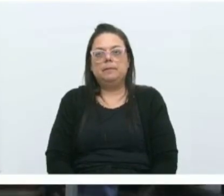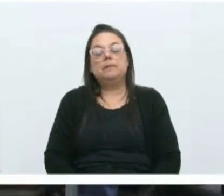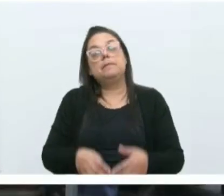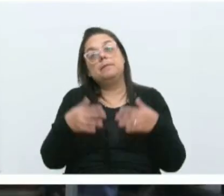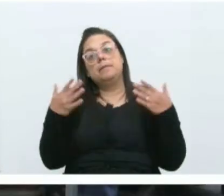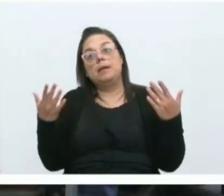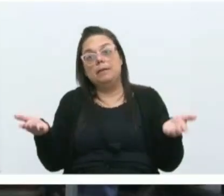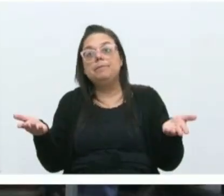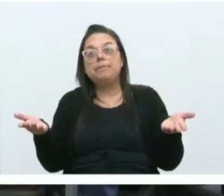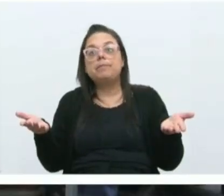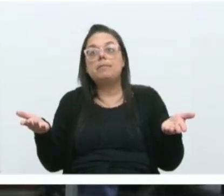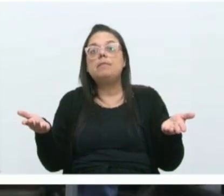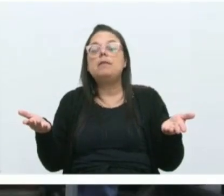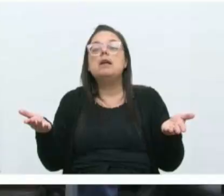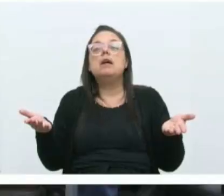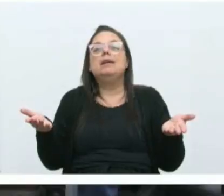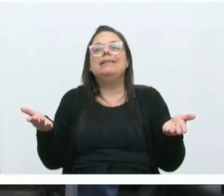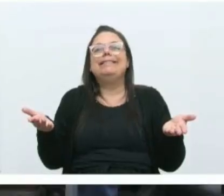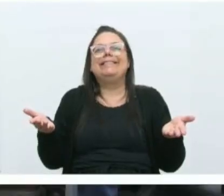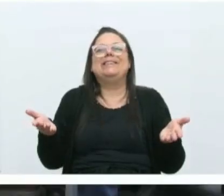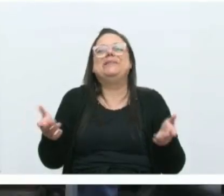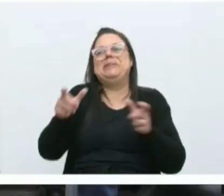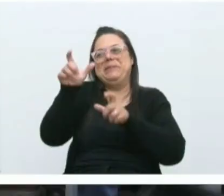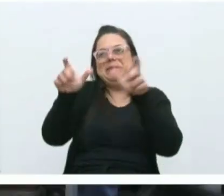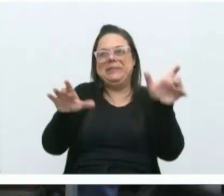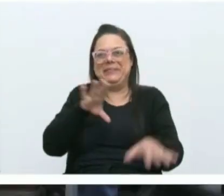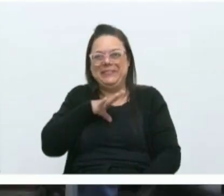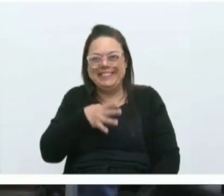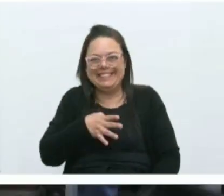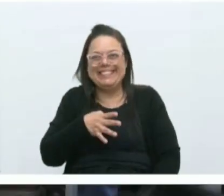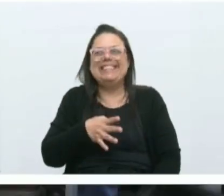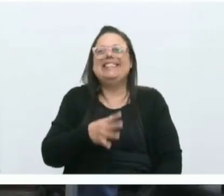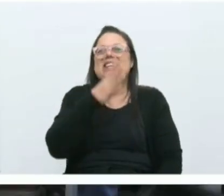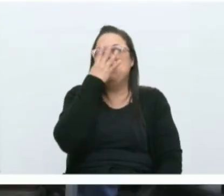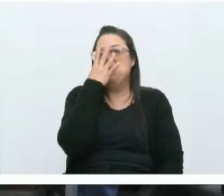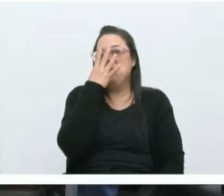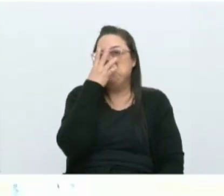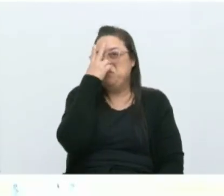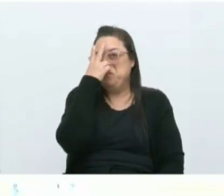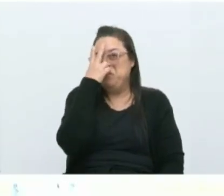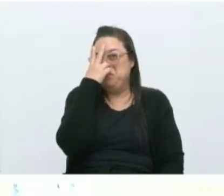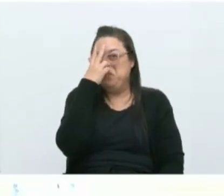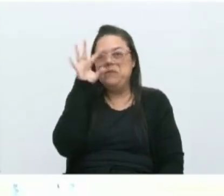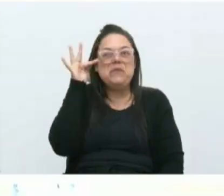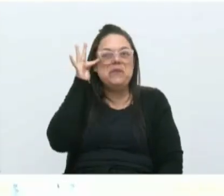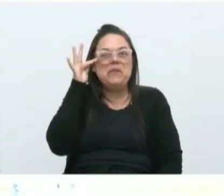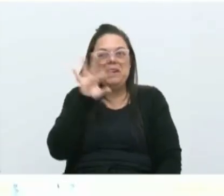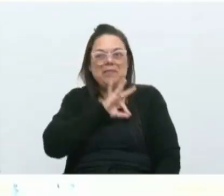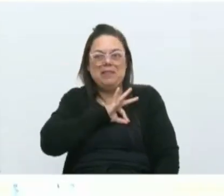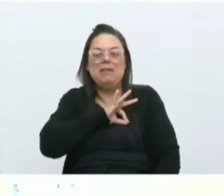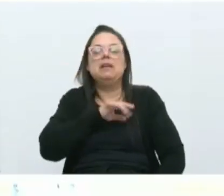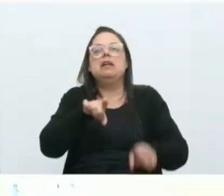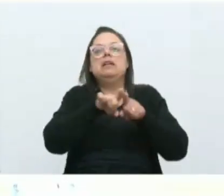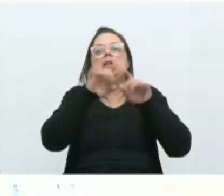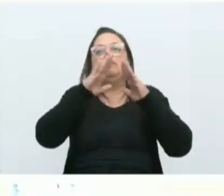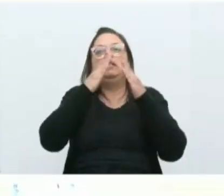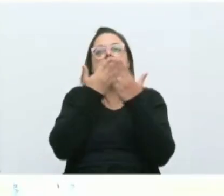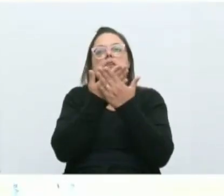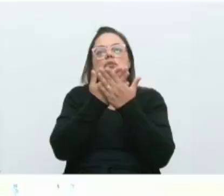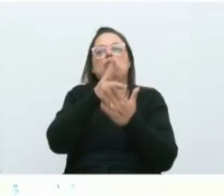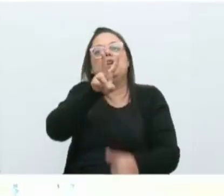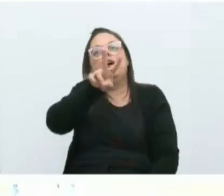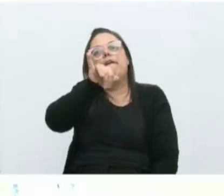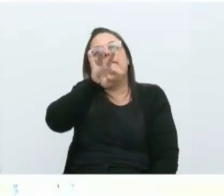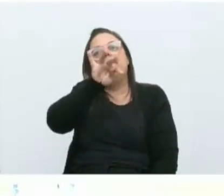Enquanto o pessoal toma coragem, o Flávio fez uma ponderação muito legal. A cobertura da quadra da Vitor